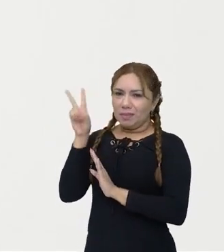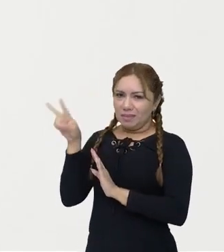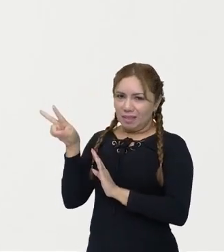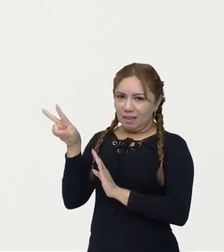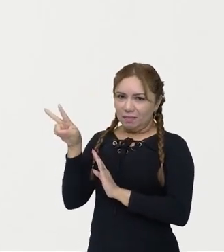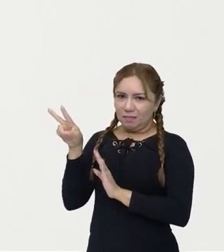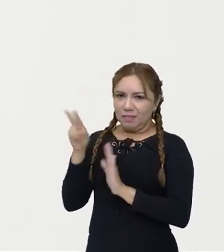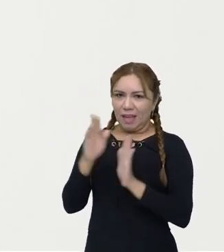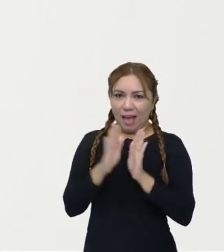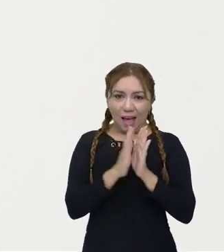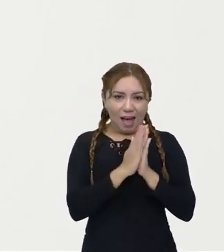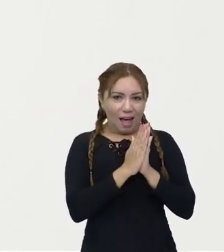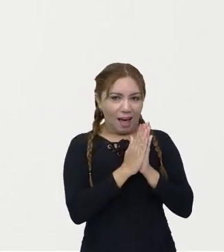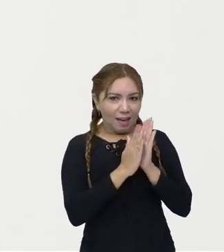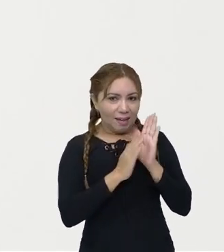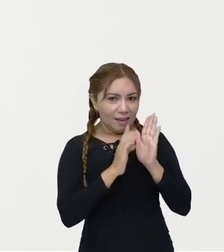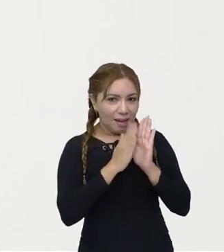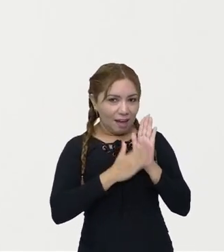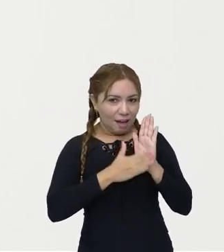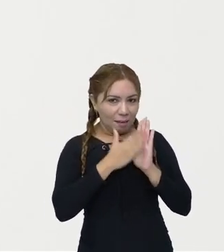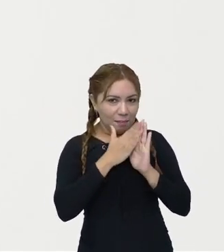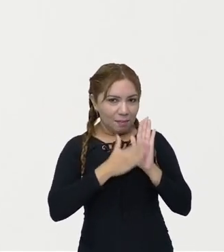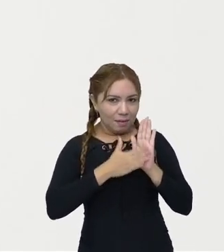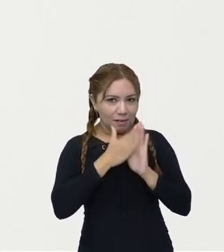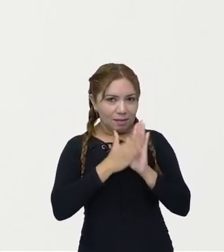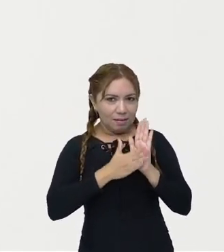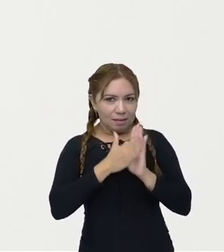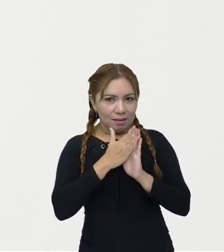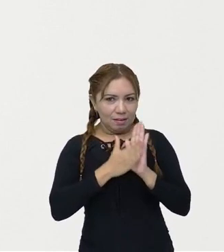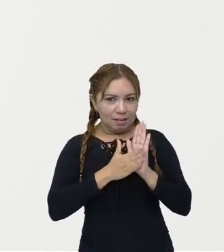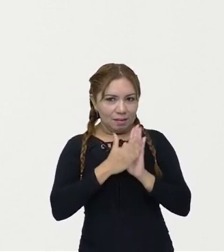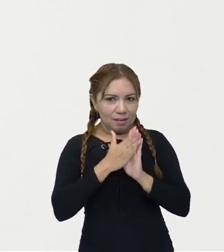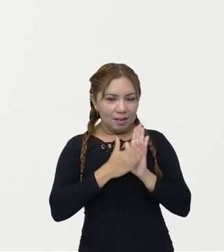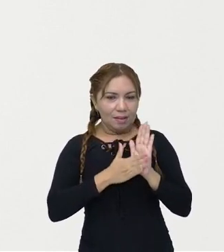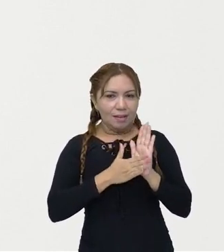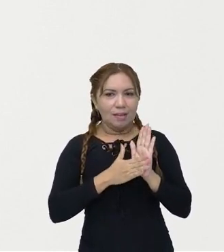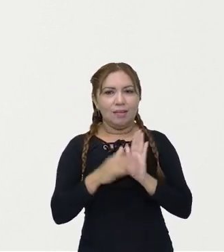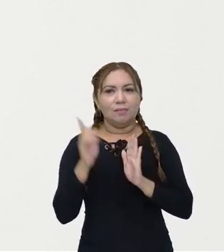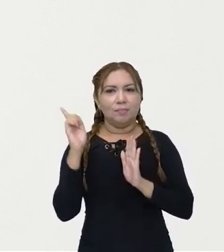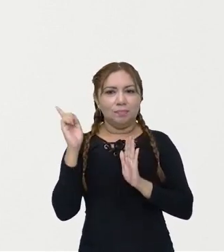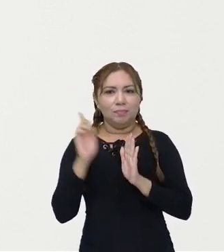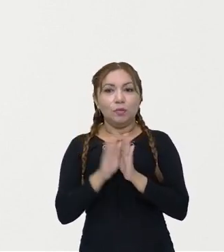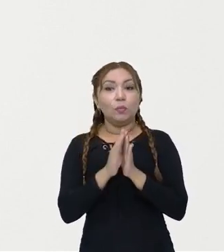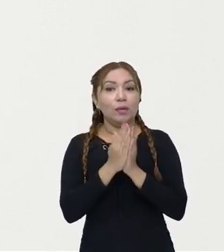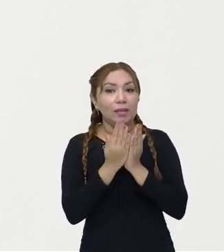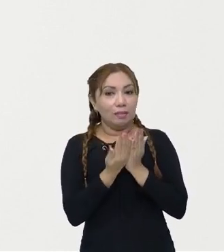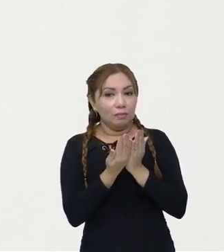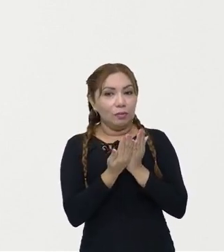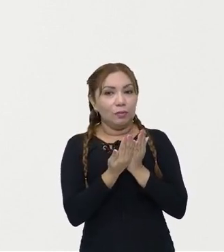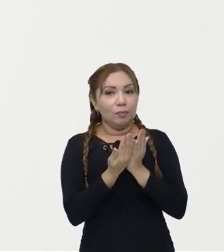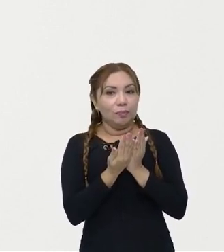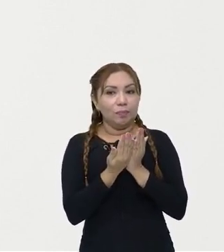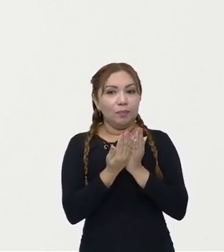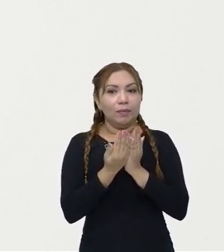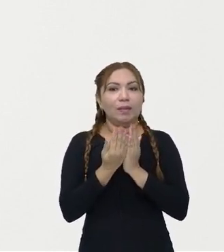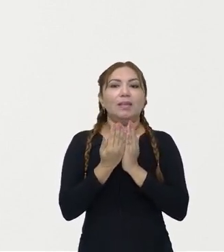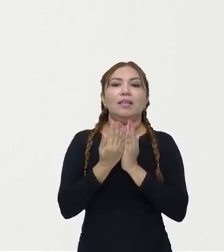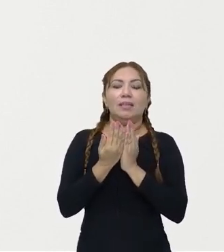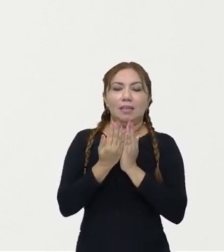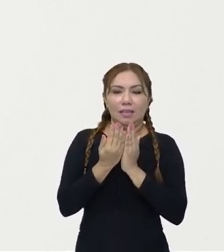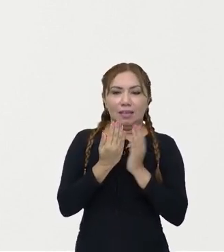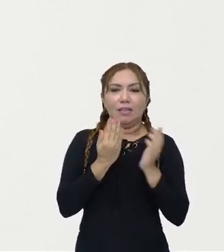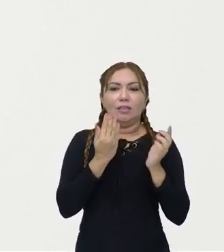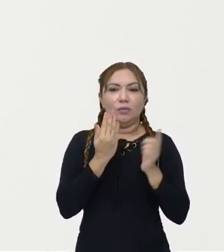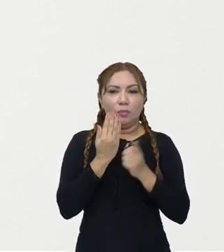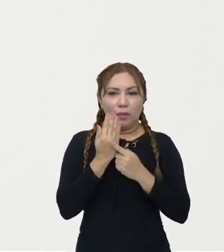a capa do livro. Olha só, crianças, isso aqui é muito importante. Qual é a capa do livro? É esta